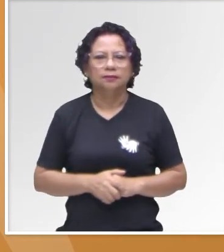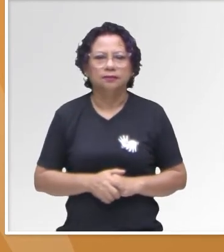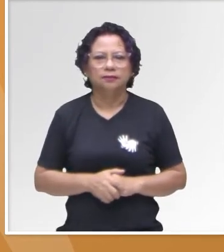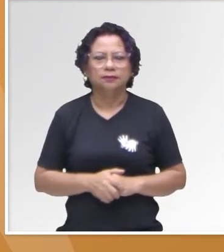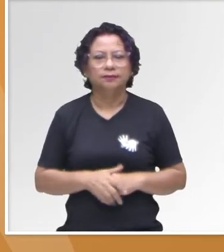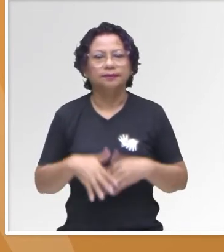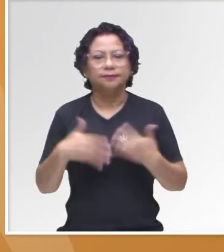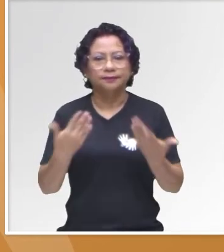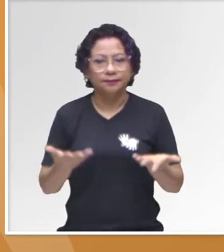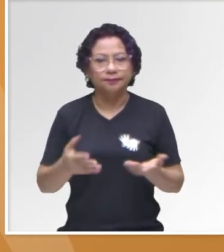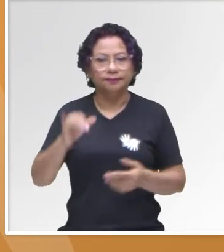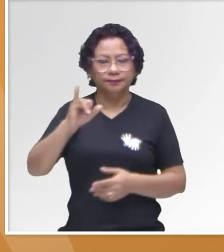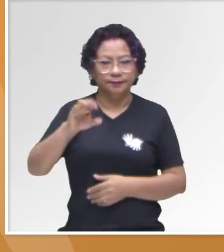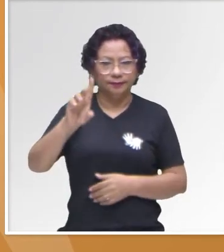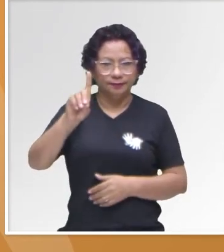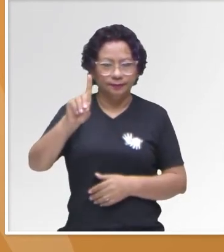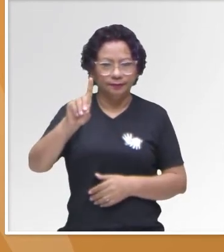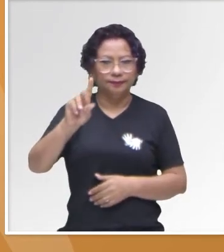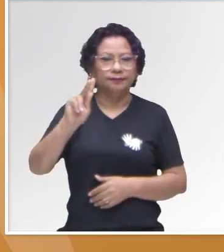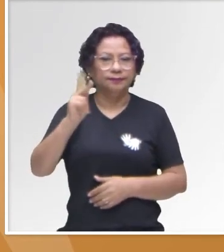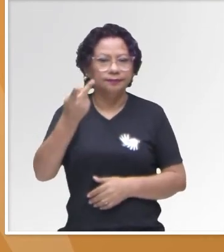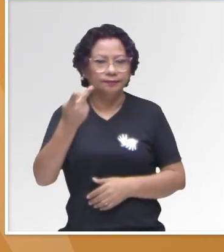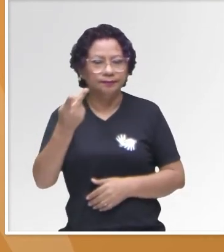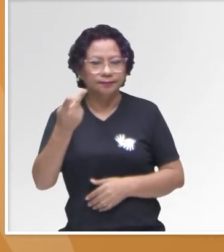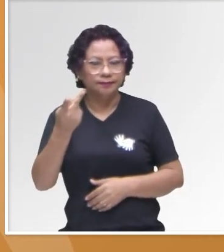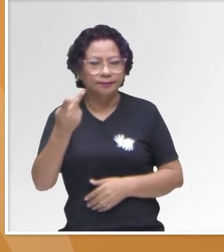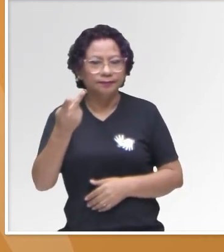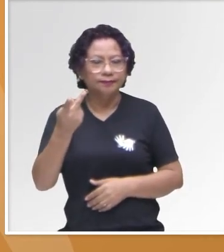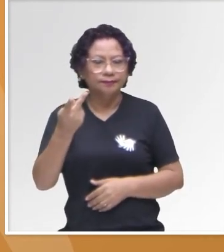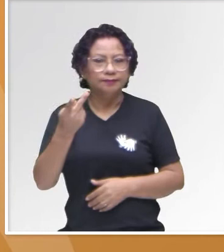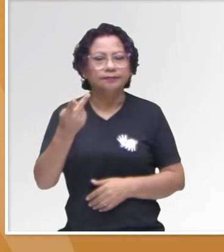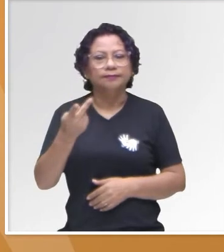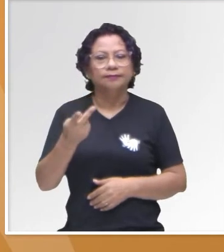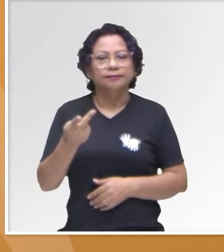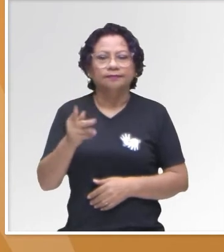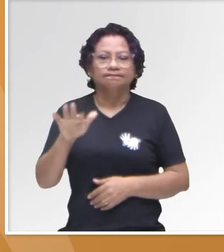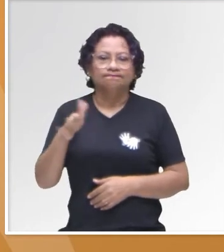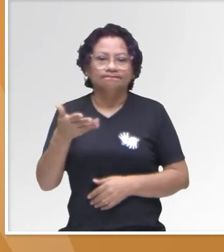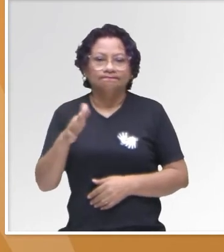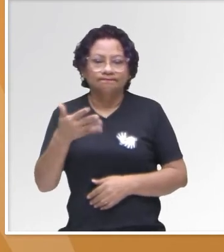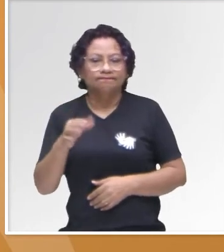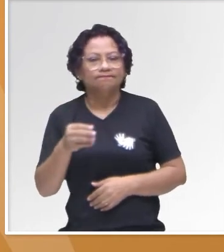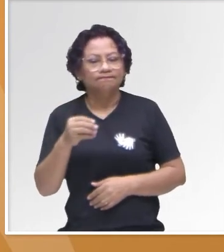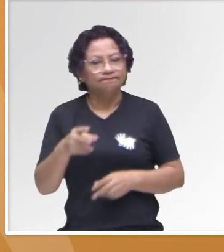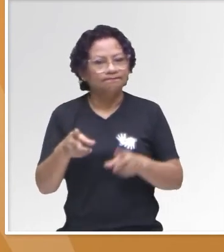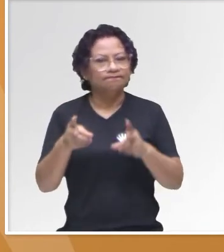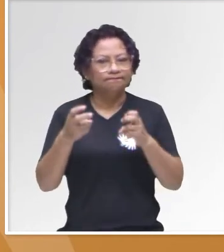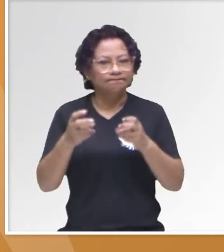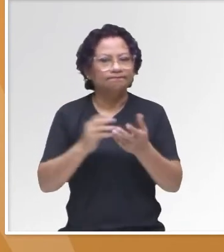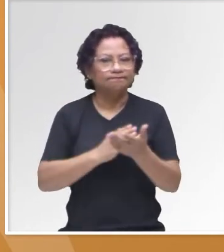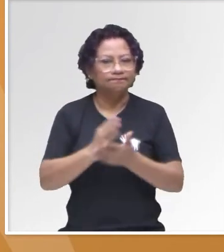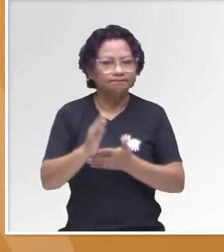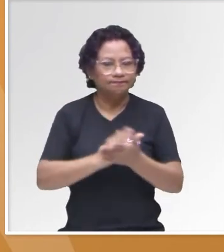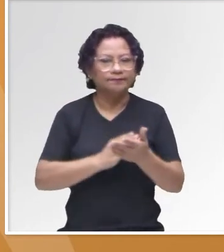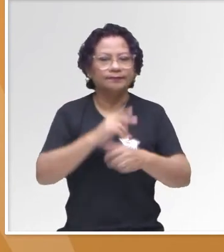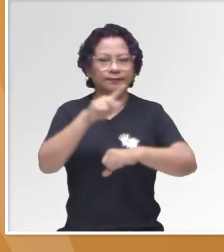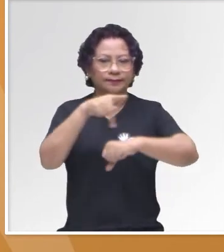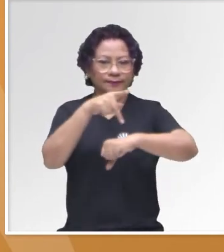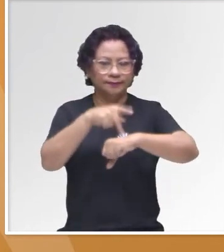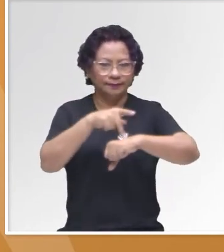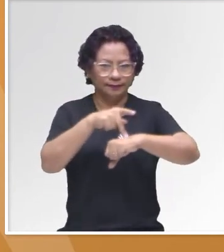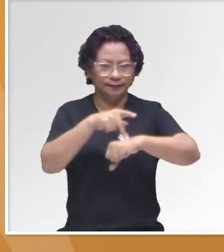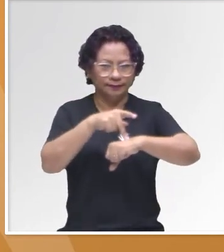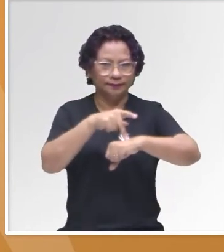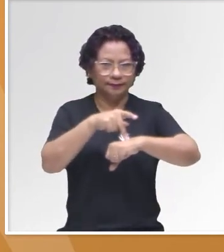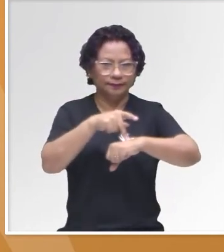IDH médio e um IDH alto, né? Então, se a gente for analisar a situação desses países com relação aos 3